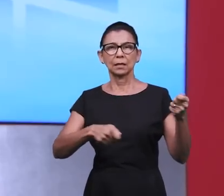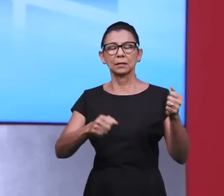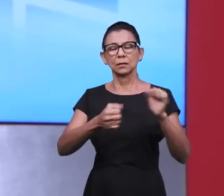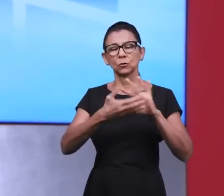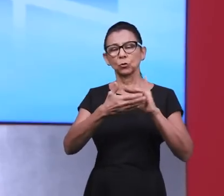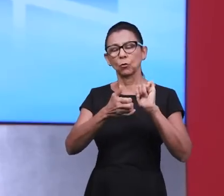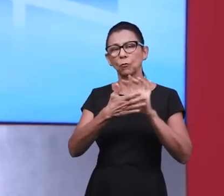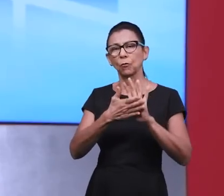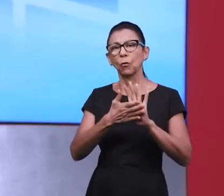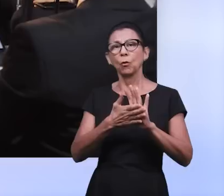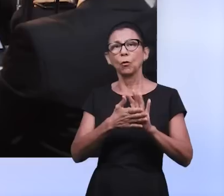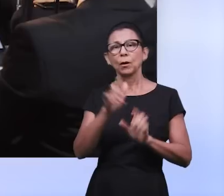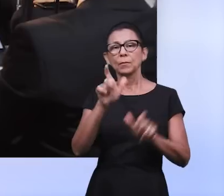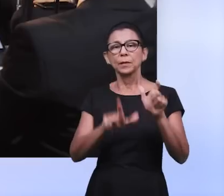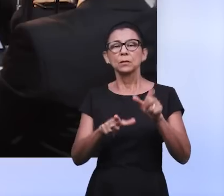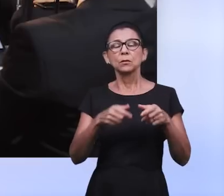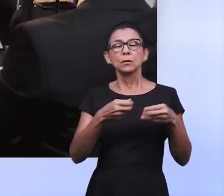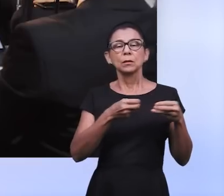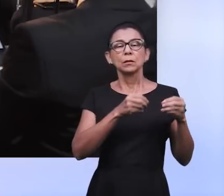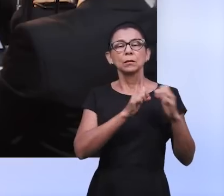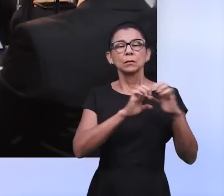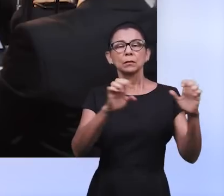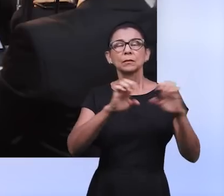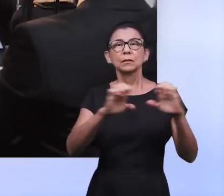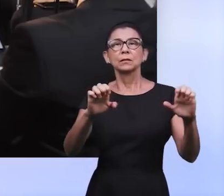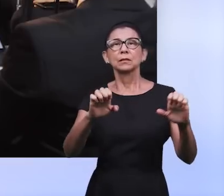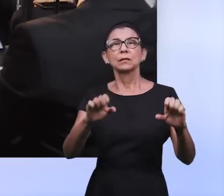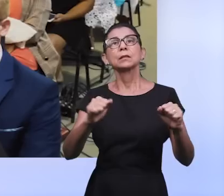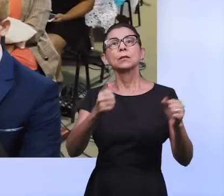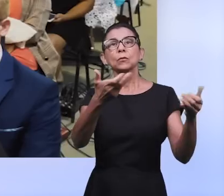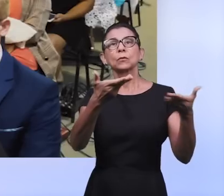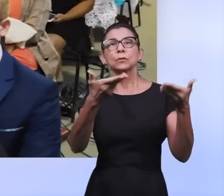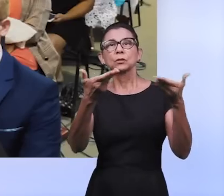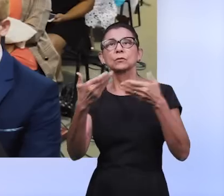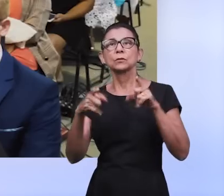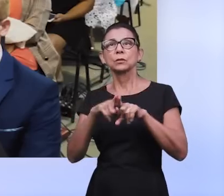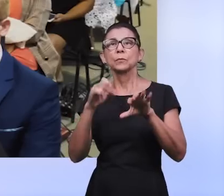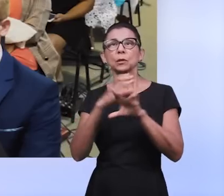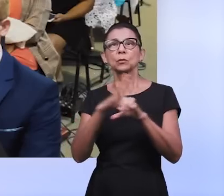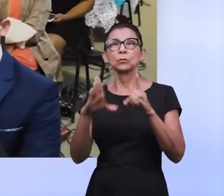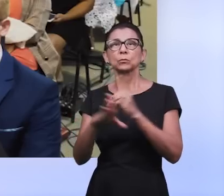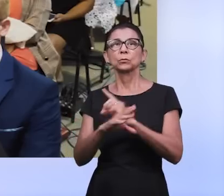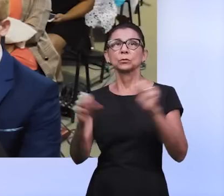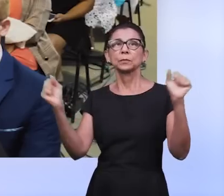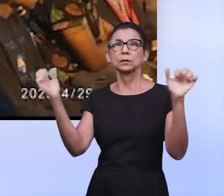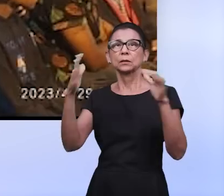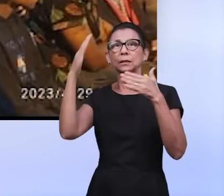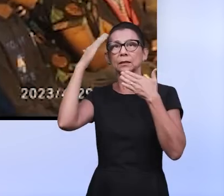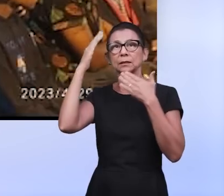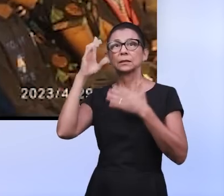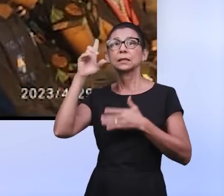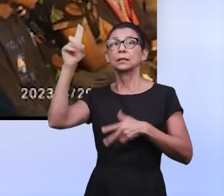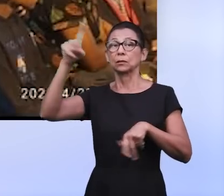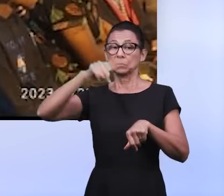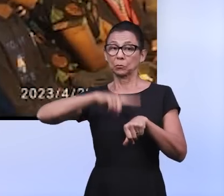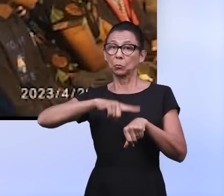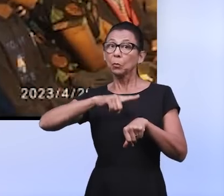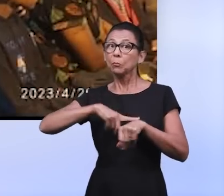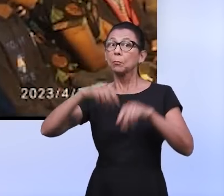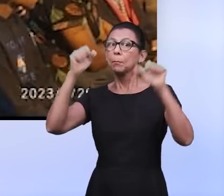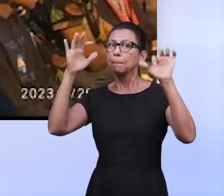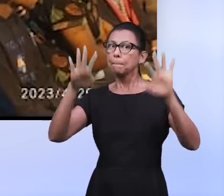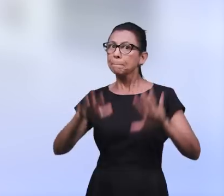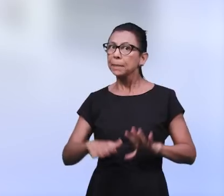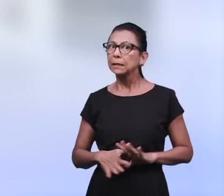convites e evangelização e um culto especial de glorificação a Deus por este momento. Uma grande bênção para os